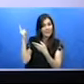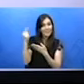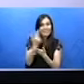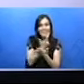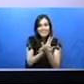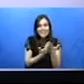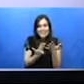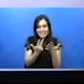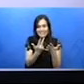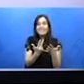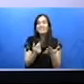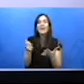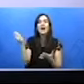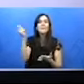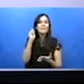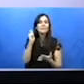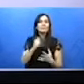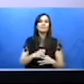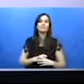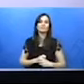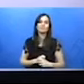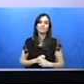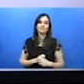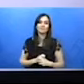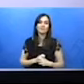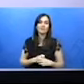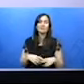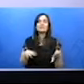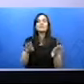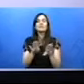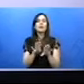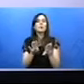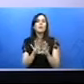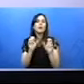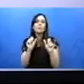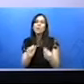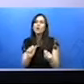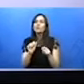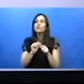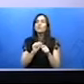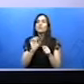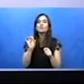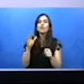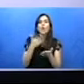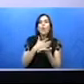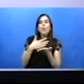a pipa. Podendo também fazer só a inicial